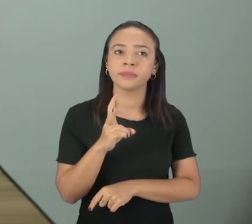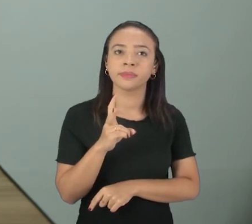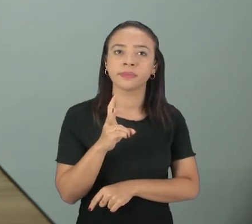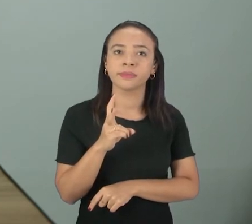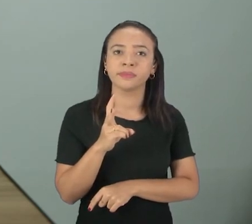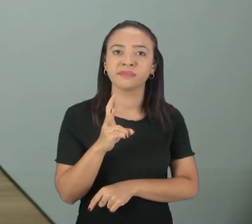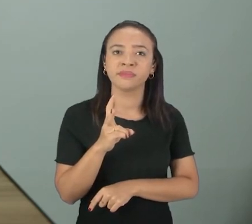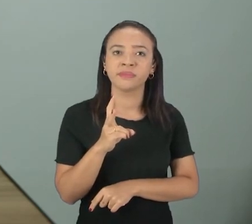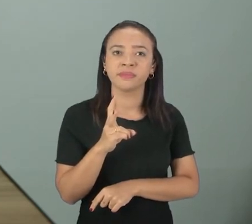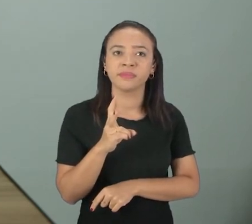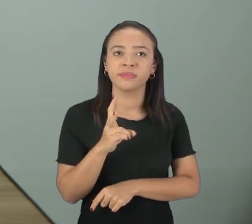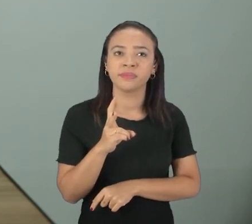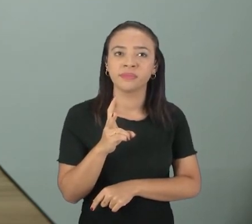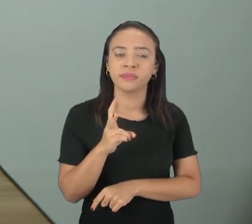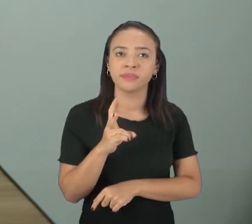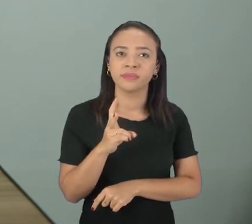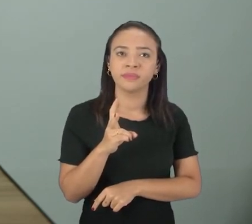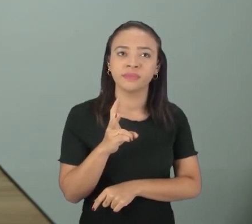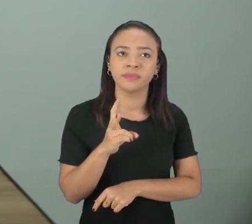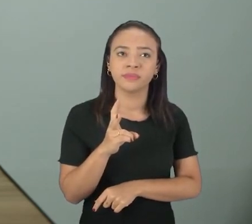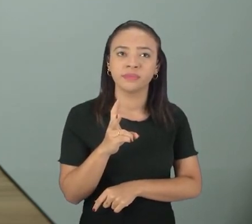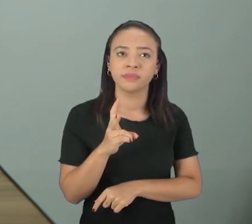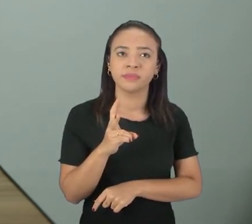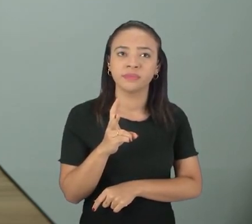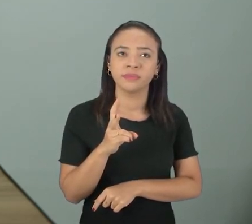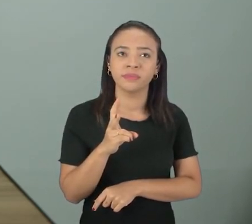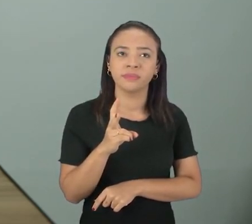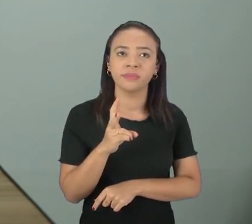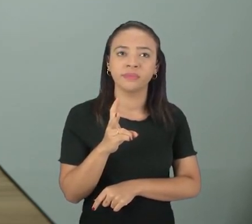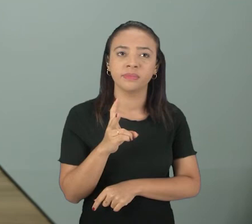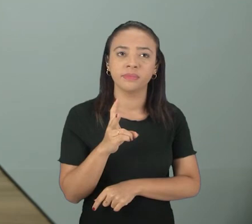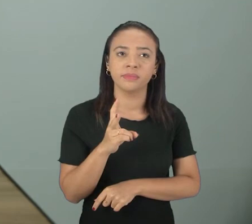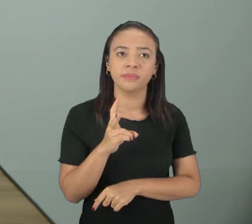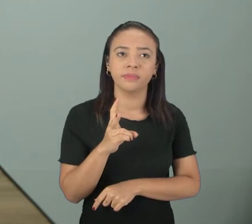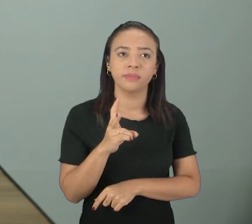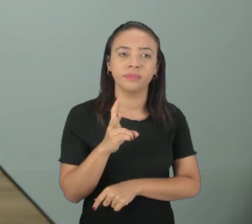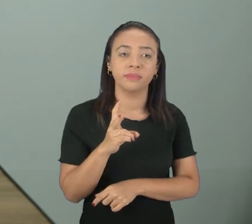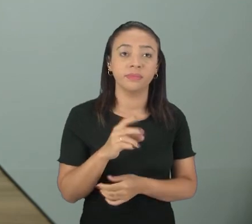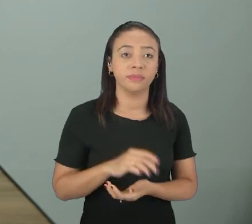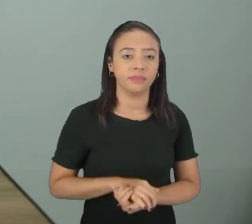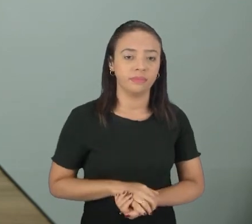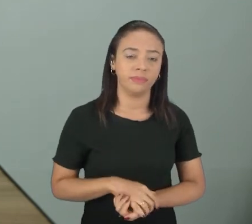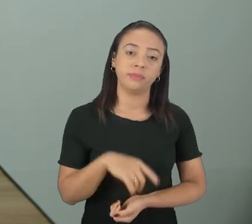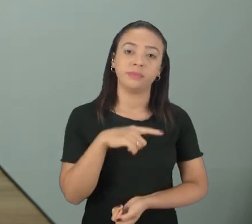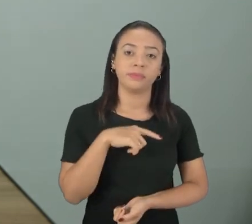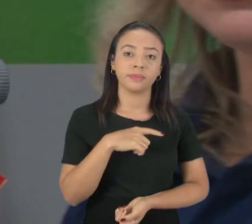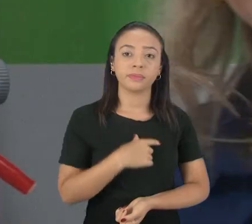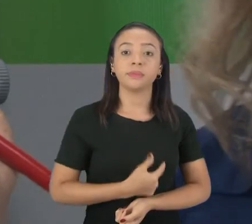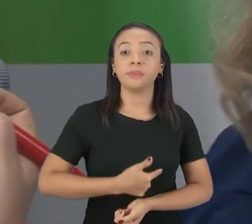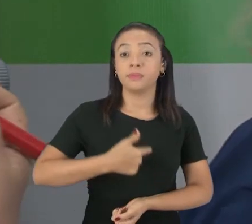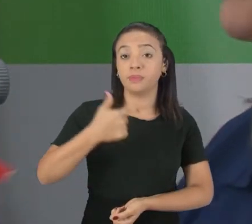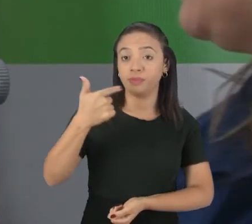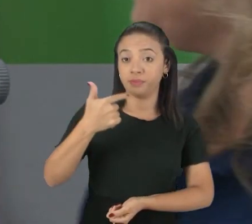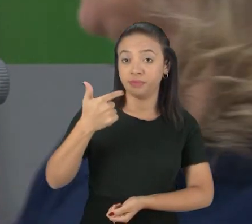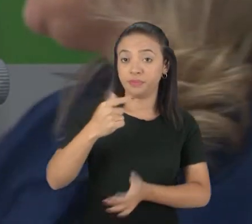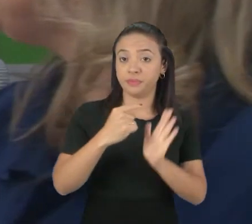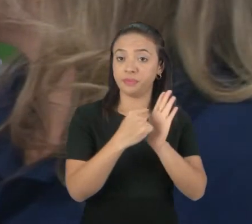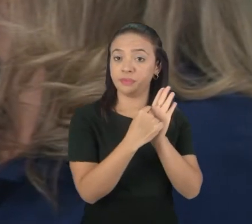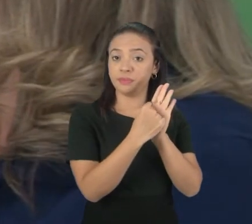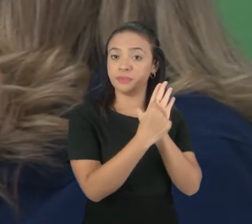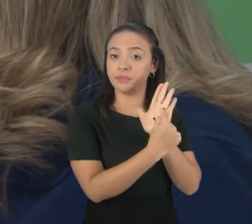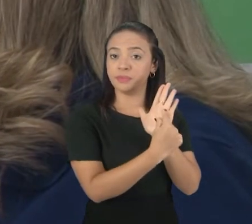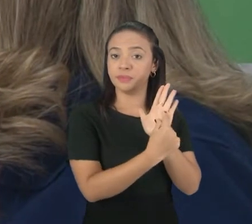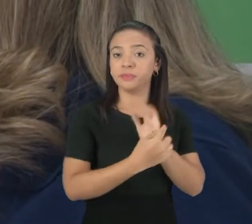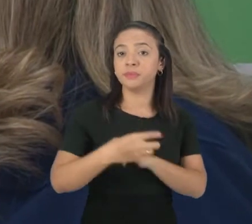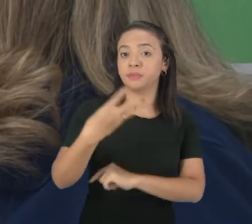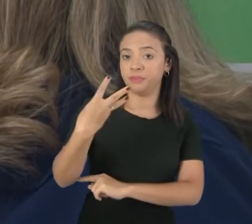impressão, é continuando. Na impressão, desceu. Então, aqui nós vamos ter o segundo parágrafo, né? E